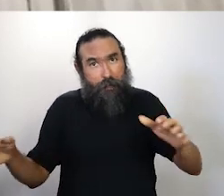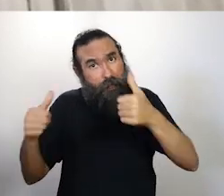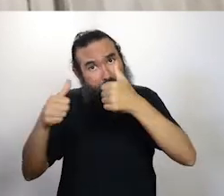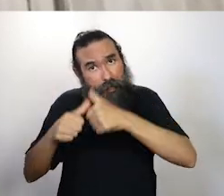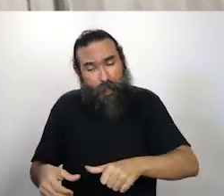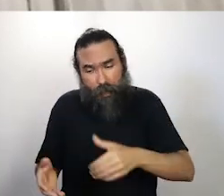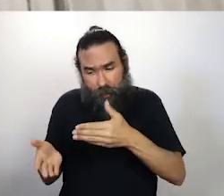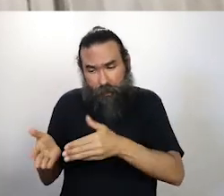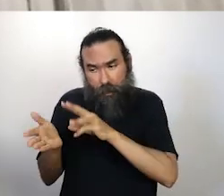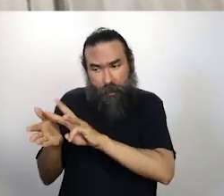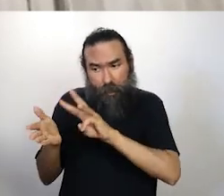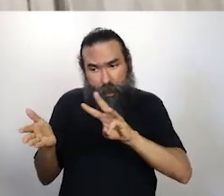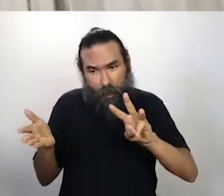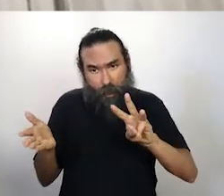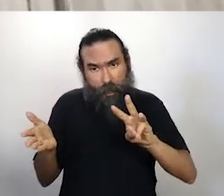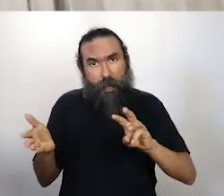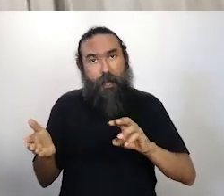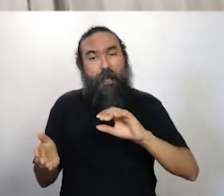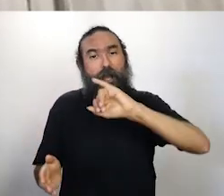vocês quiserem acessar,